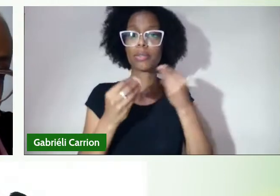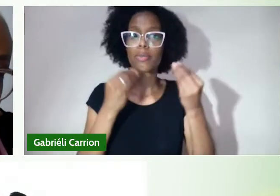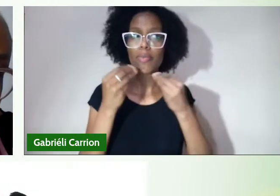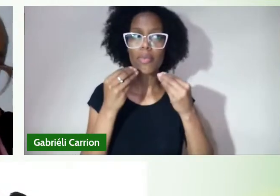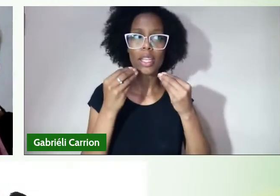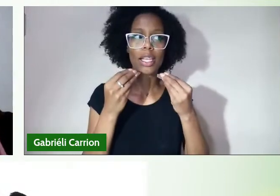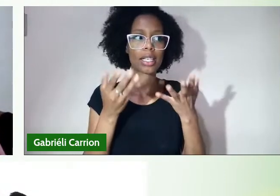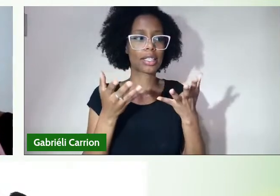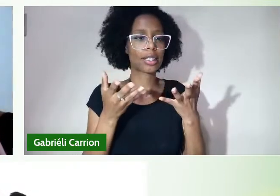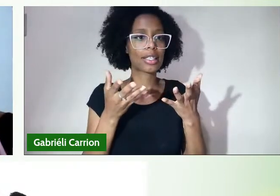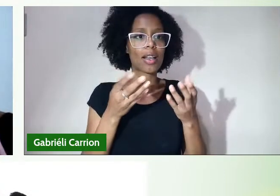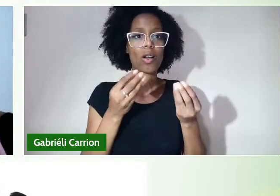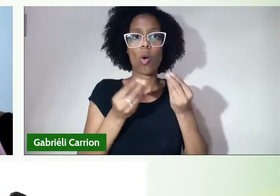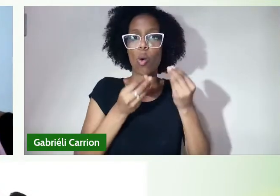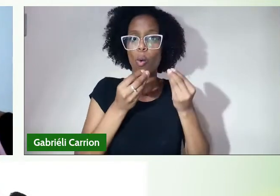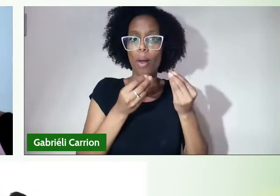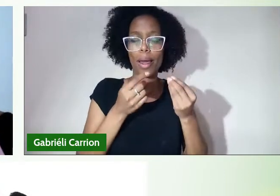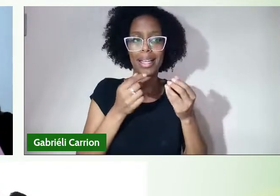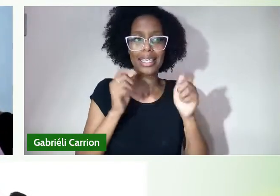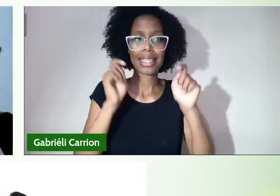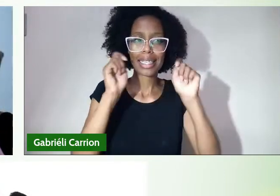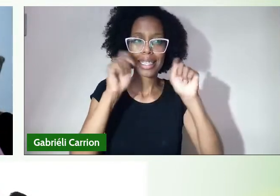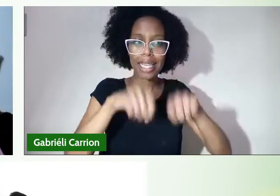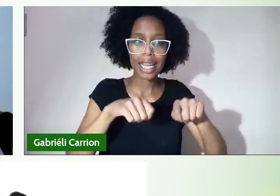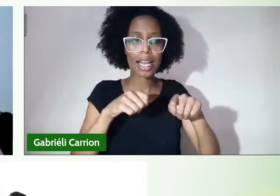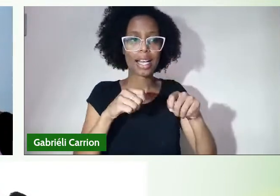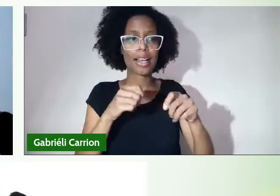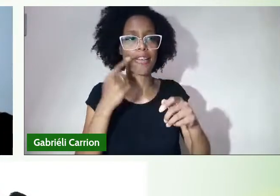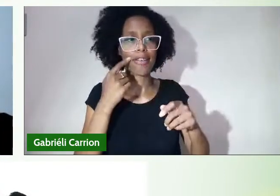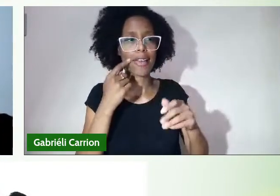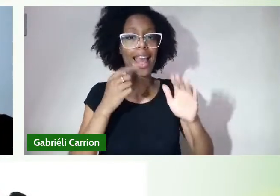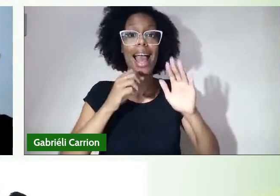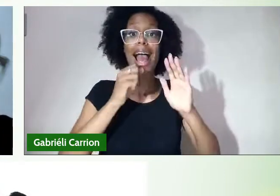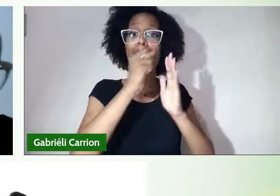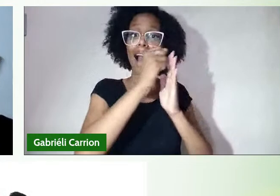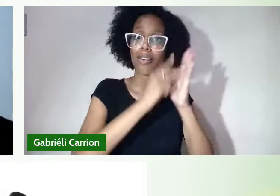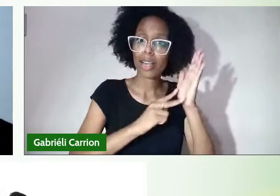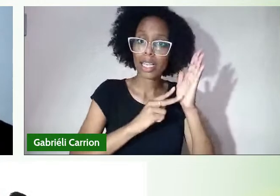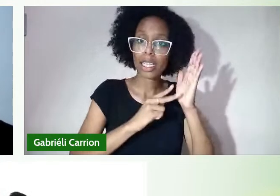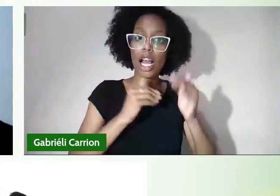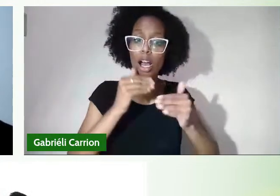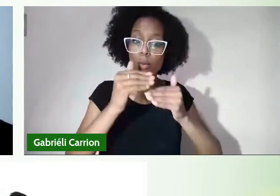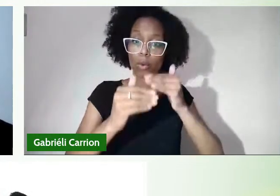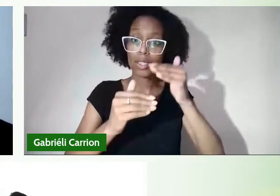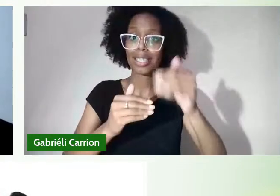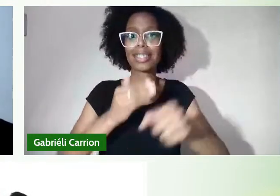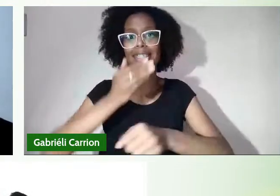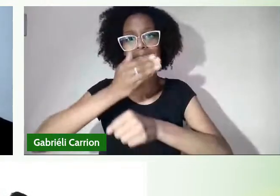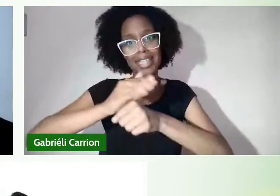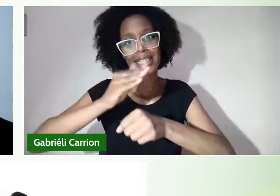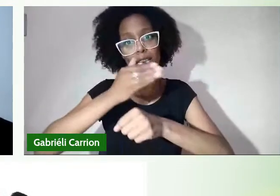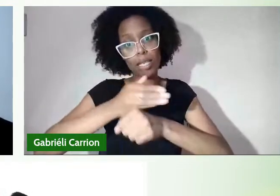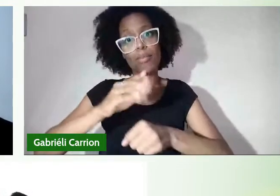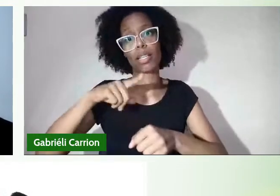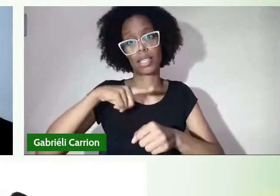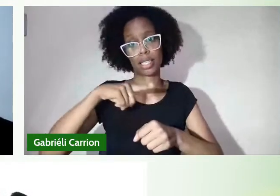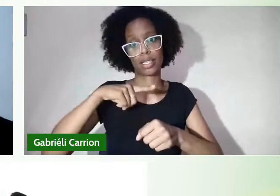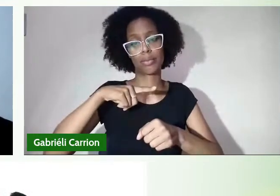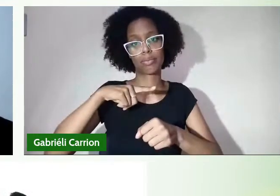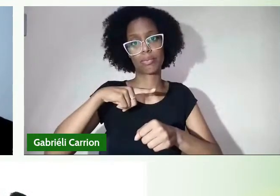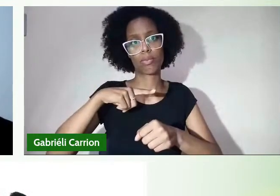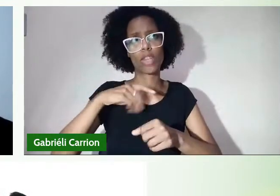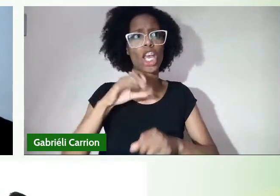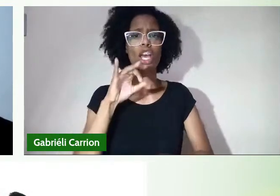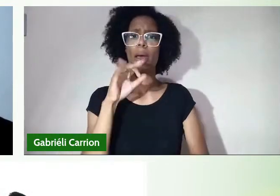aumentar, Charles, a possibilidade de considerar a avaliação também como processo de formação. Ele não é só